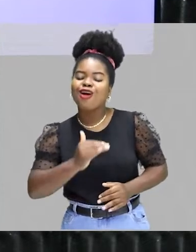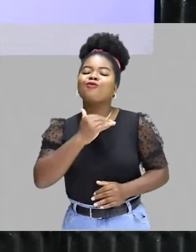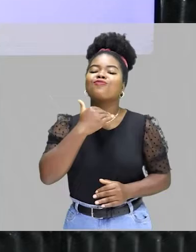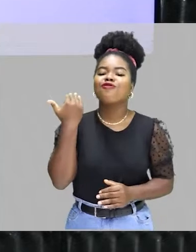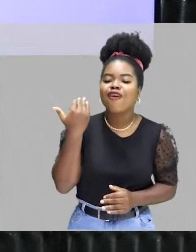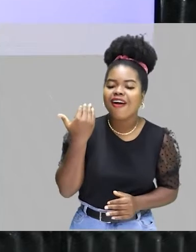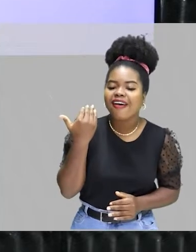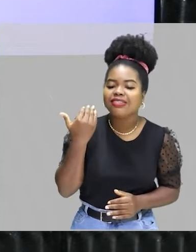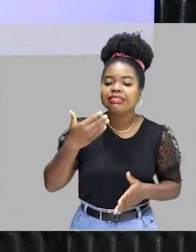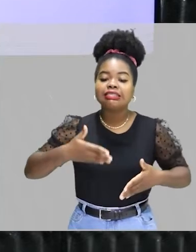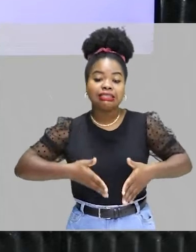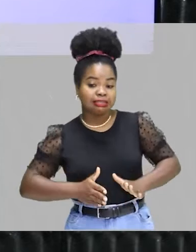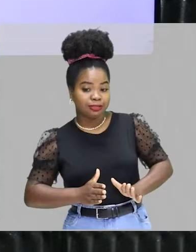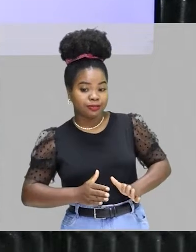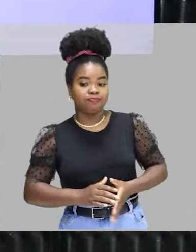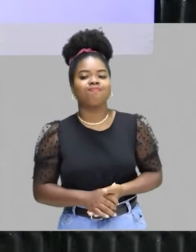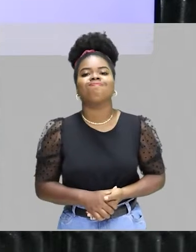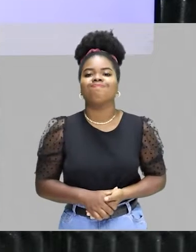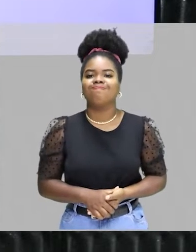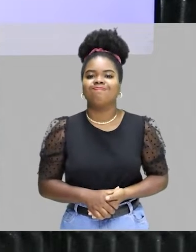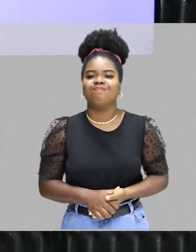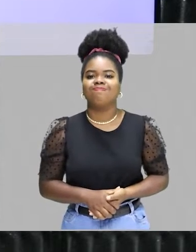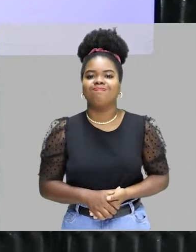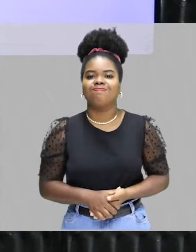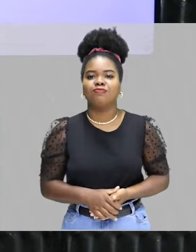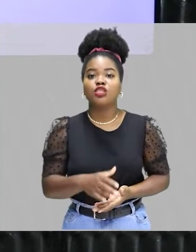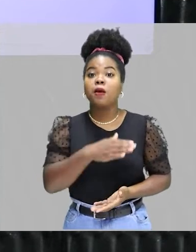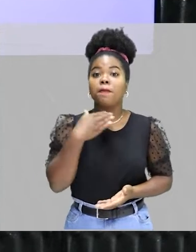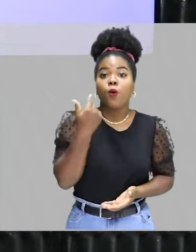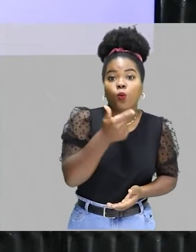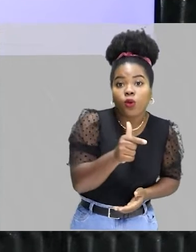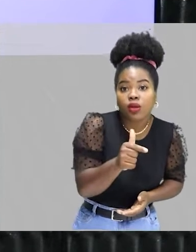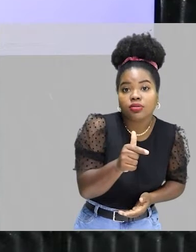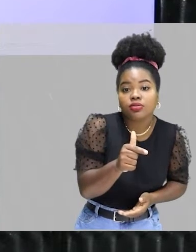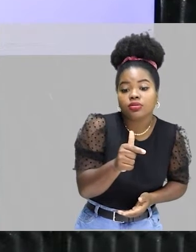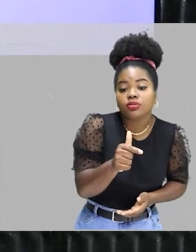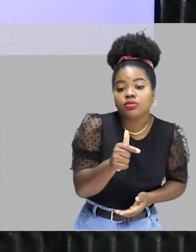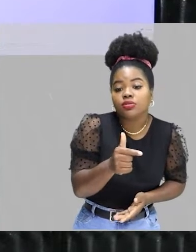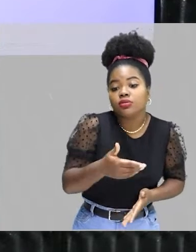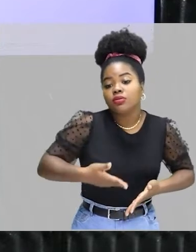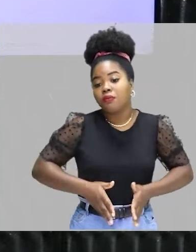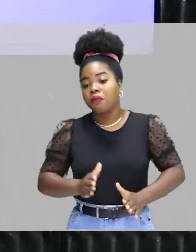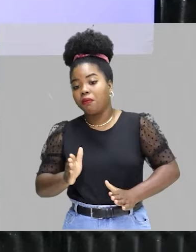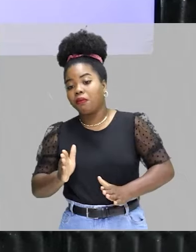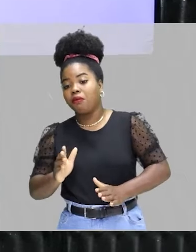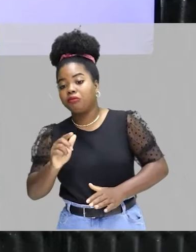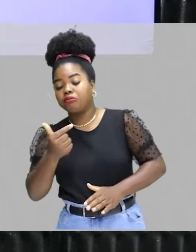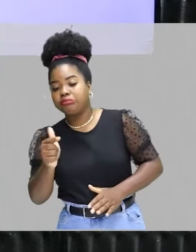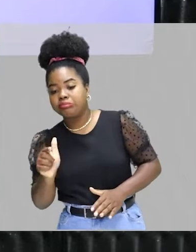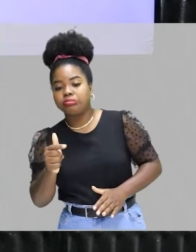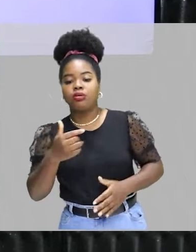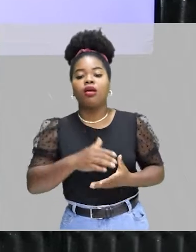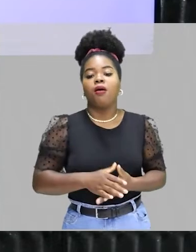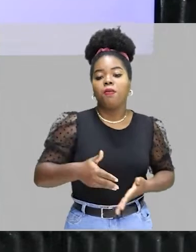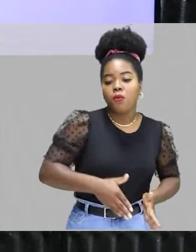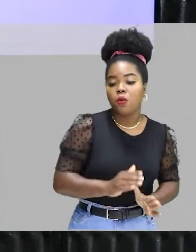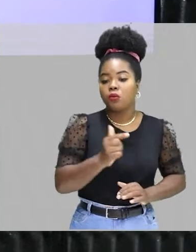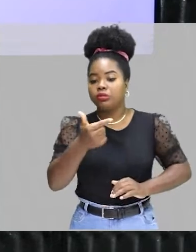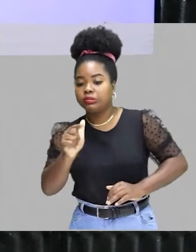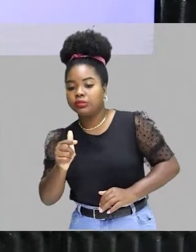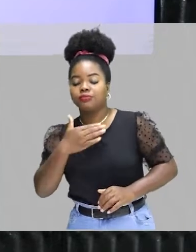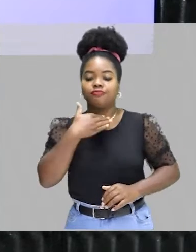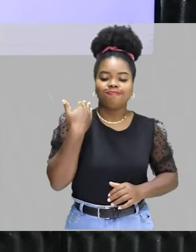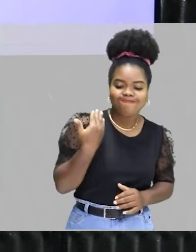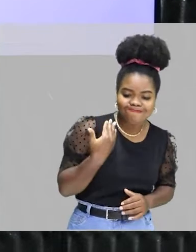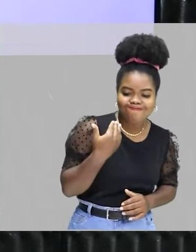Morre, nasce, morre. Renasce, remorre, renasce.